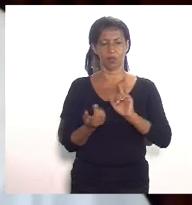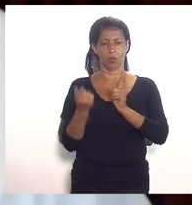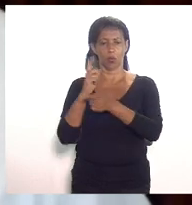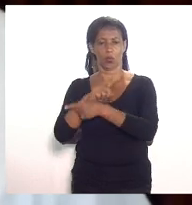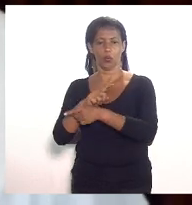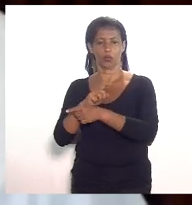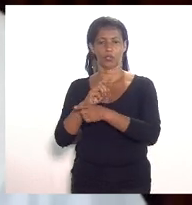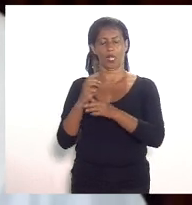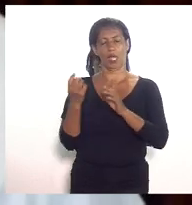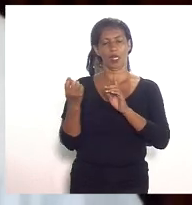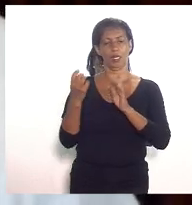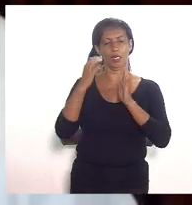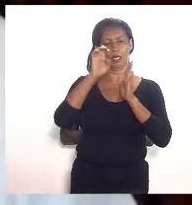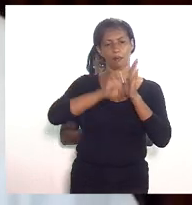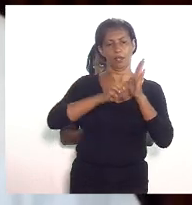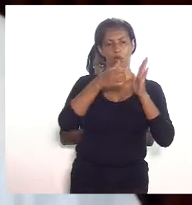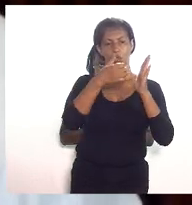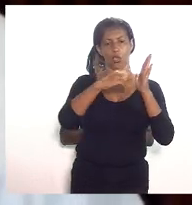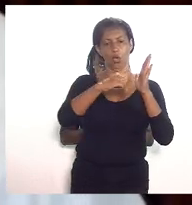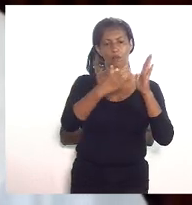Contrárias, emendas 9 e 13.